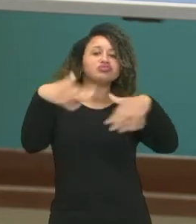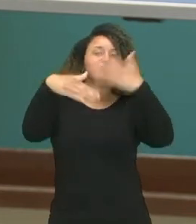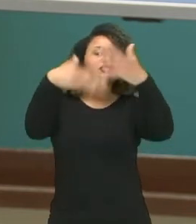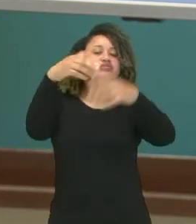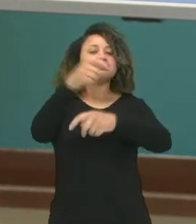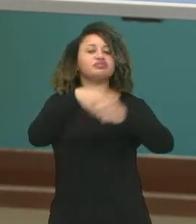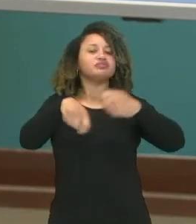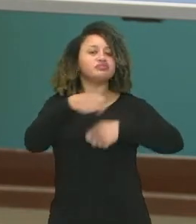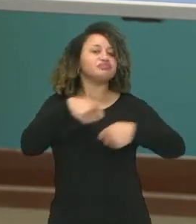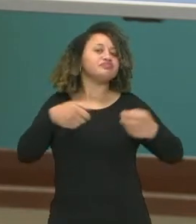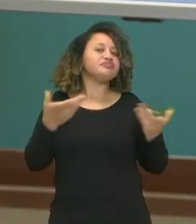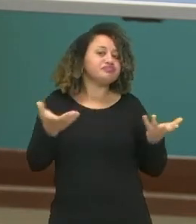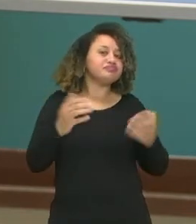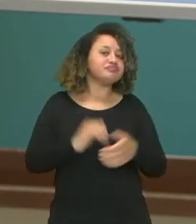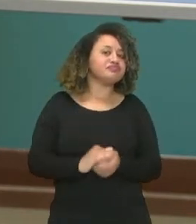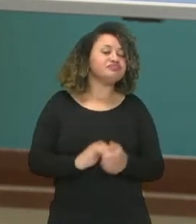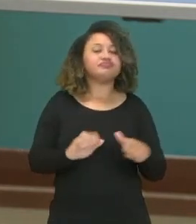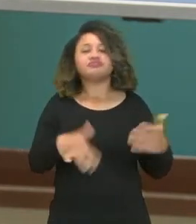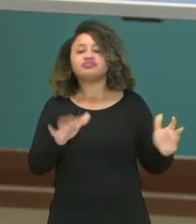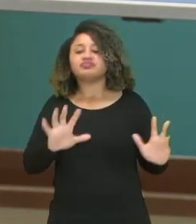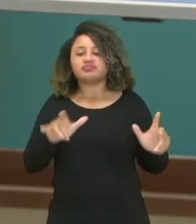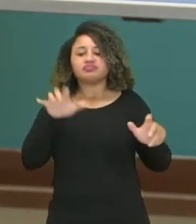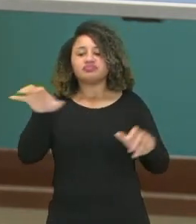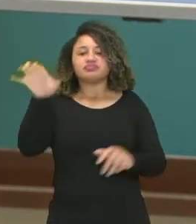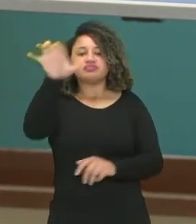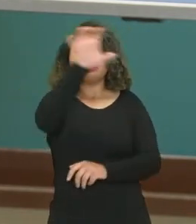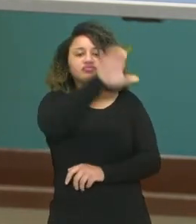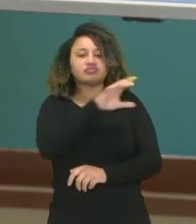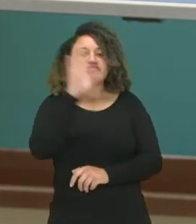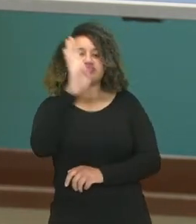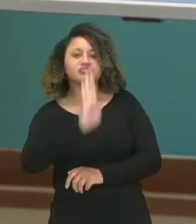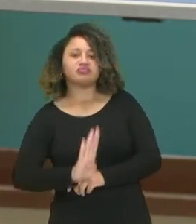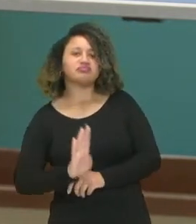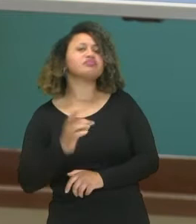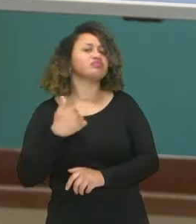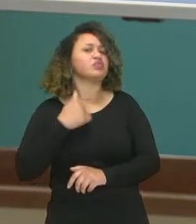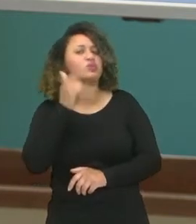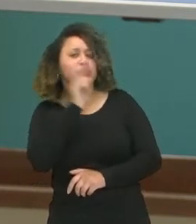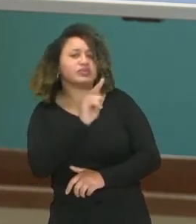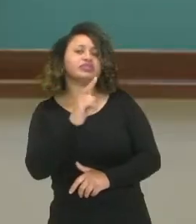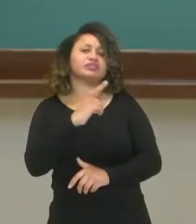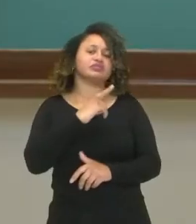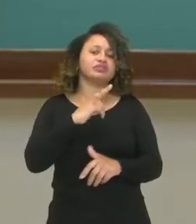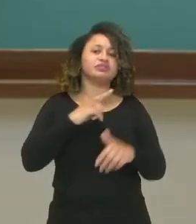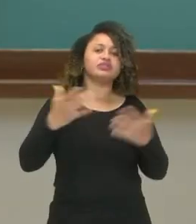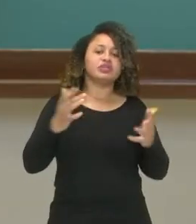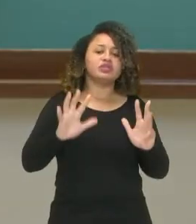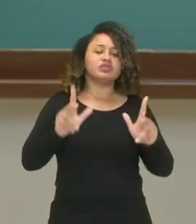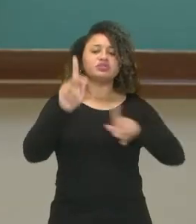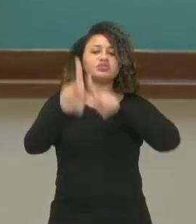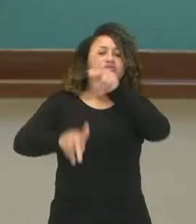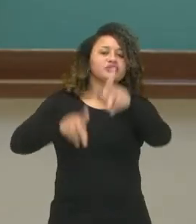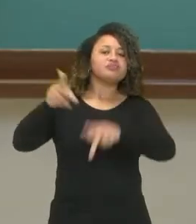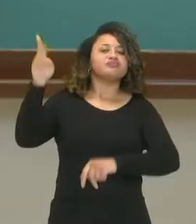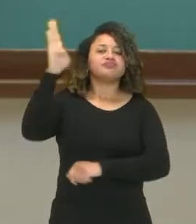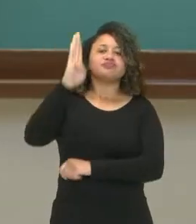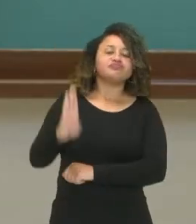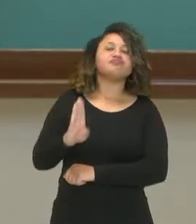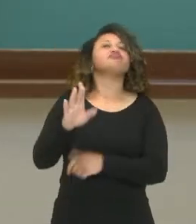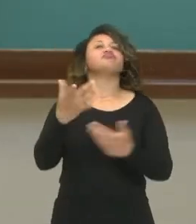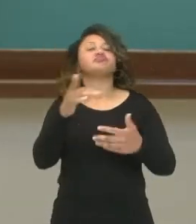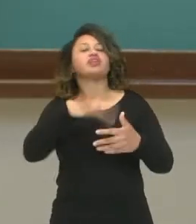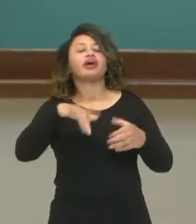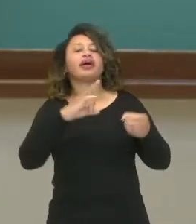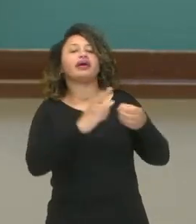econômico? Será que todas as regiões do Brasil foram atendidas? Todas as populações do Brasil, tanto